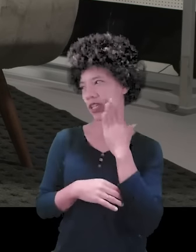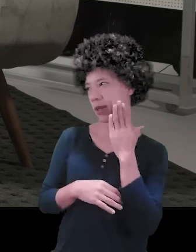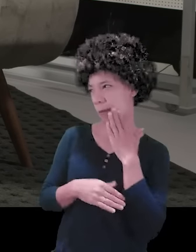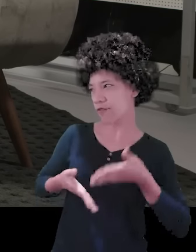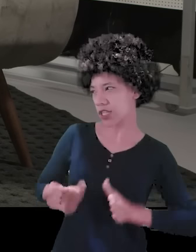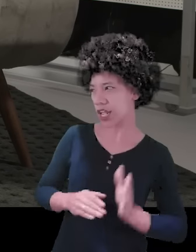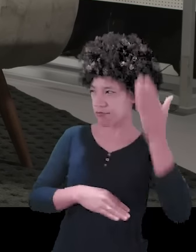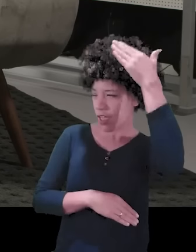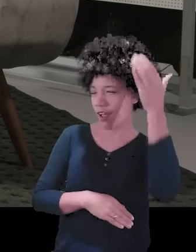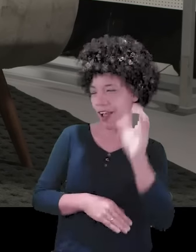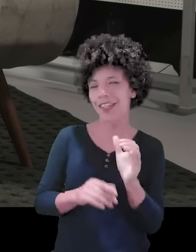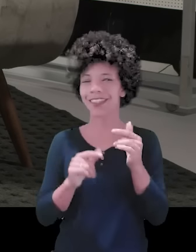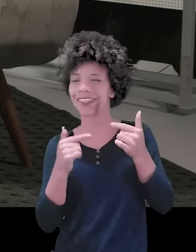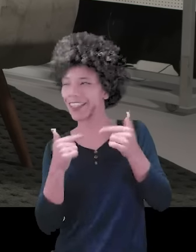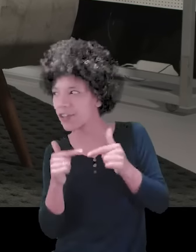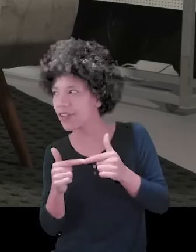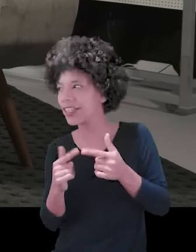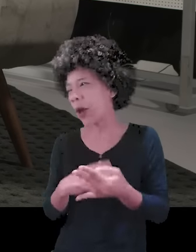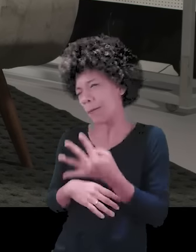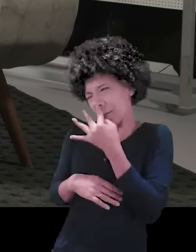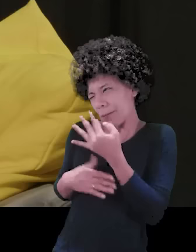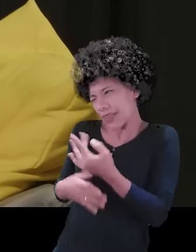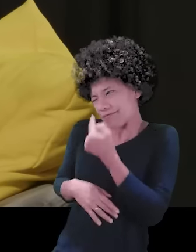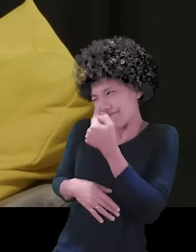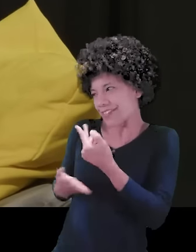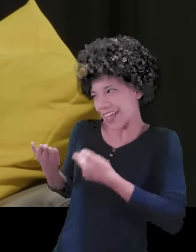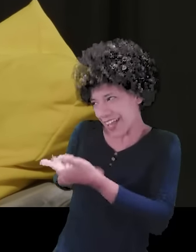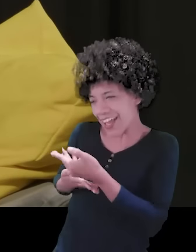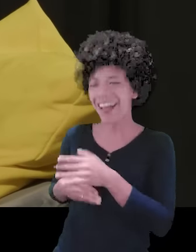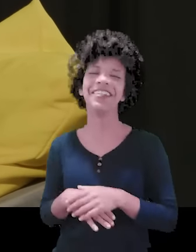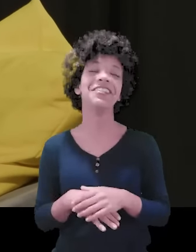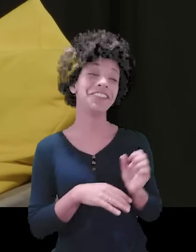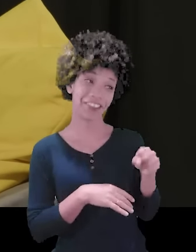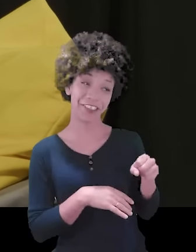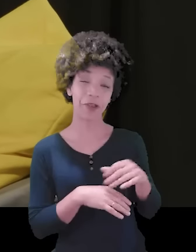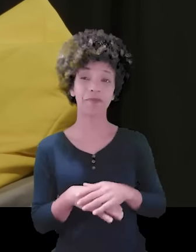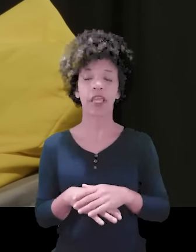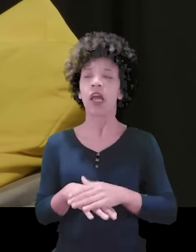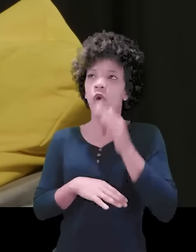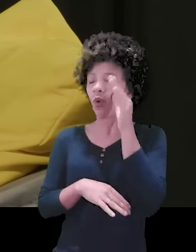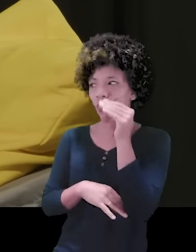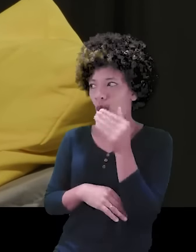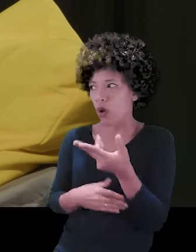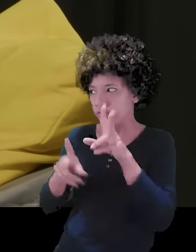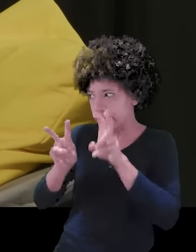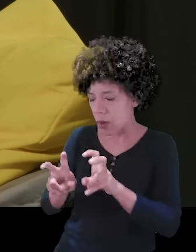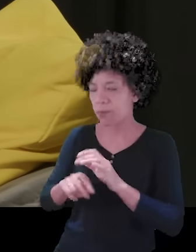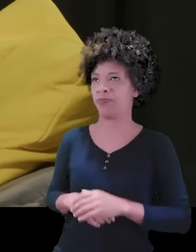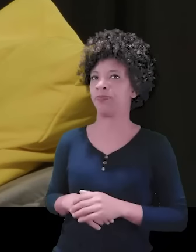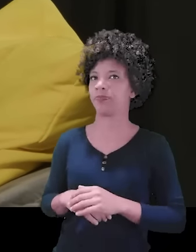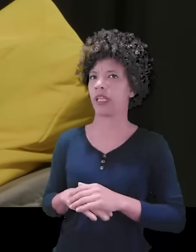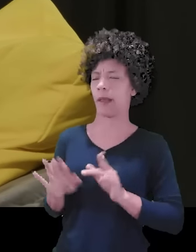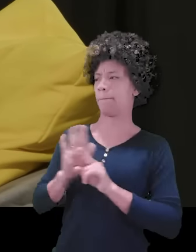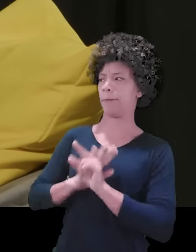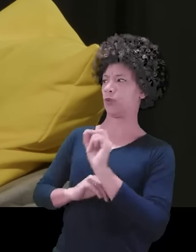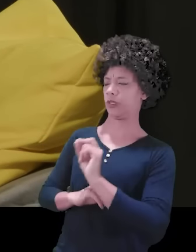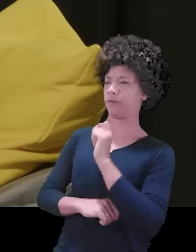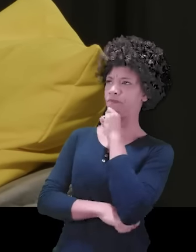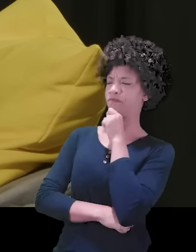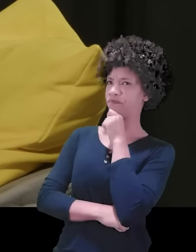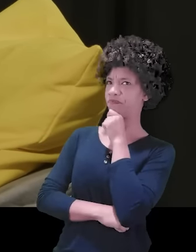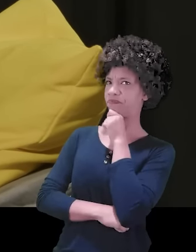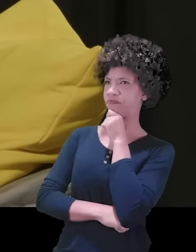Curitibana que já deu uma risada é estamos íntimos agora cara eu eu tô muito curioso nesse assunto e a primeira pergunta que